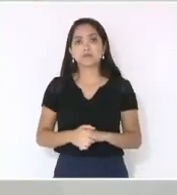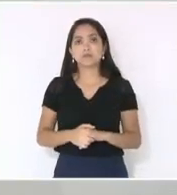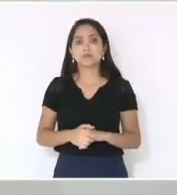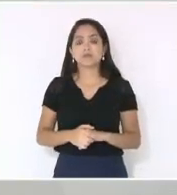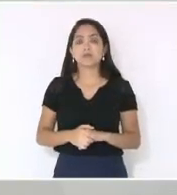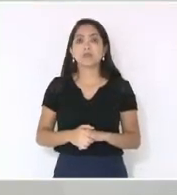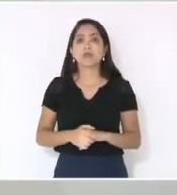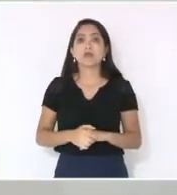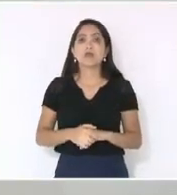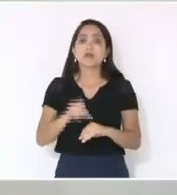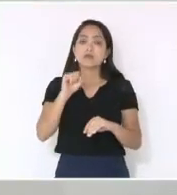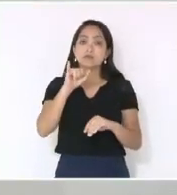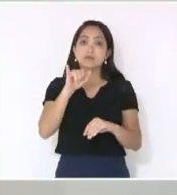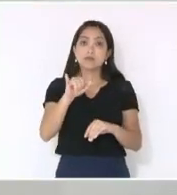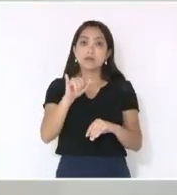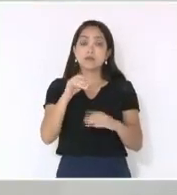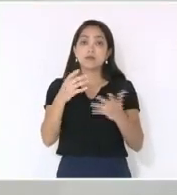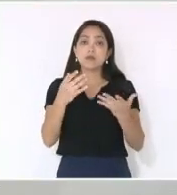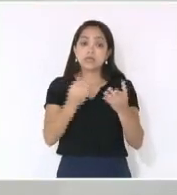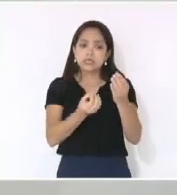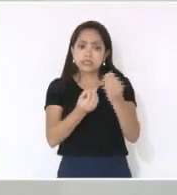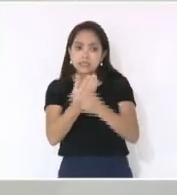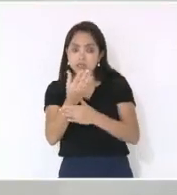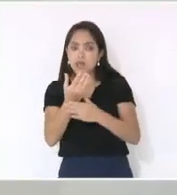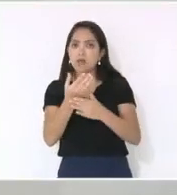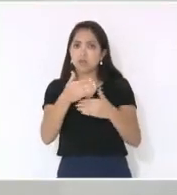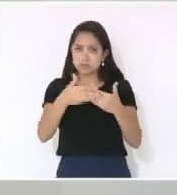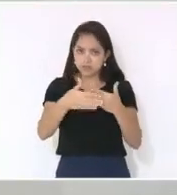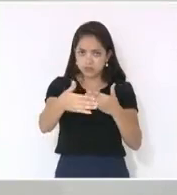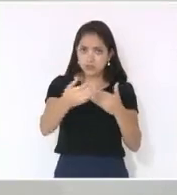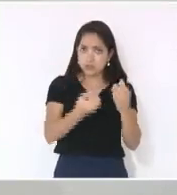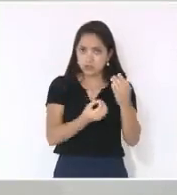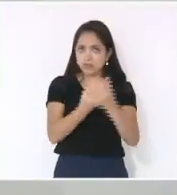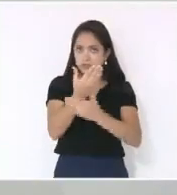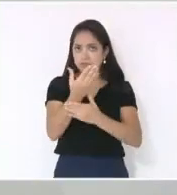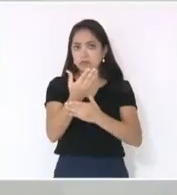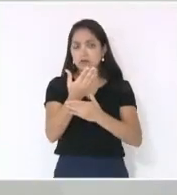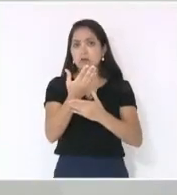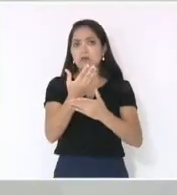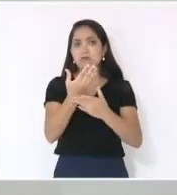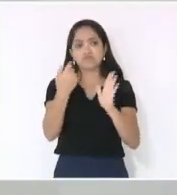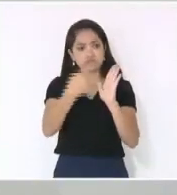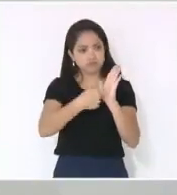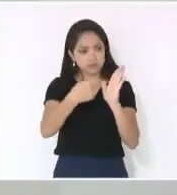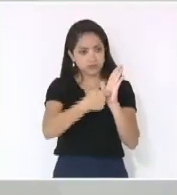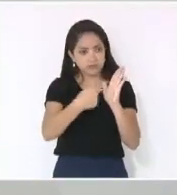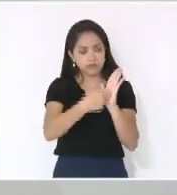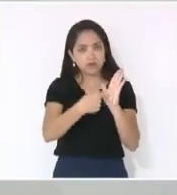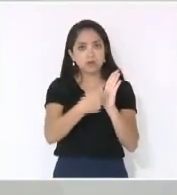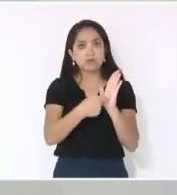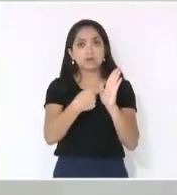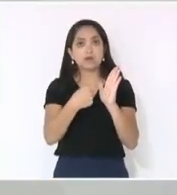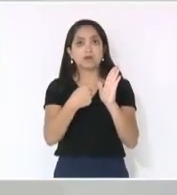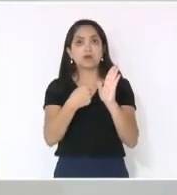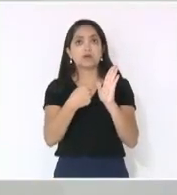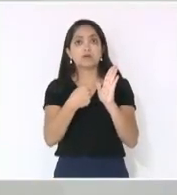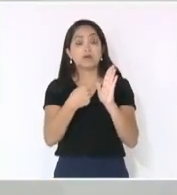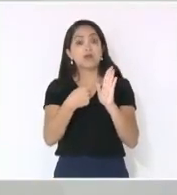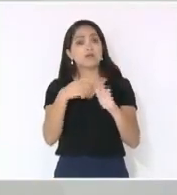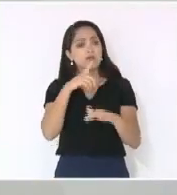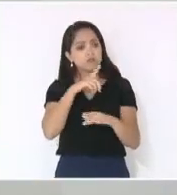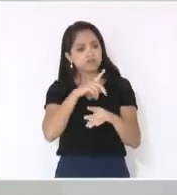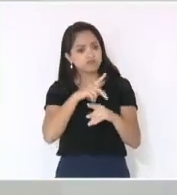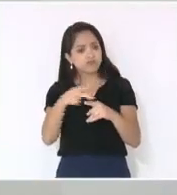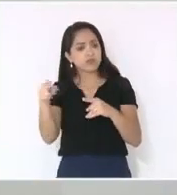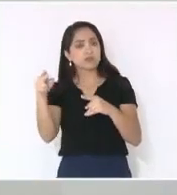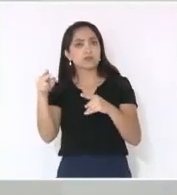Se nós criássemos, e vamos criar, porque não vamos abrir mão dessa luta, e vamos vencer, se